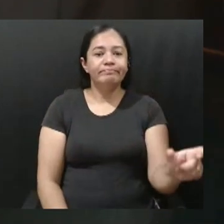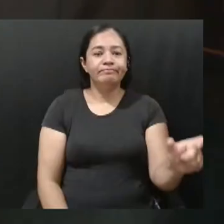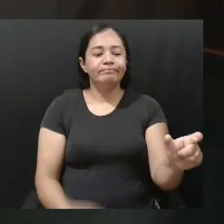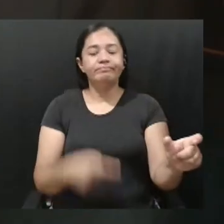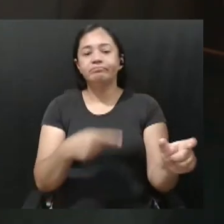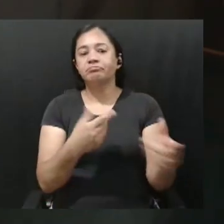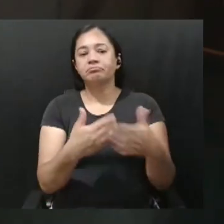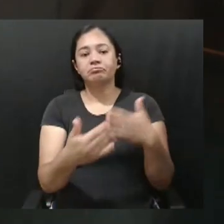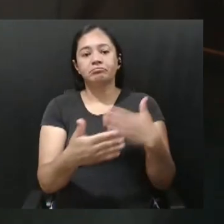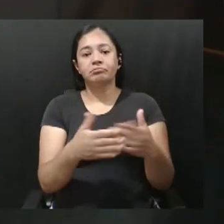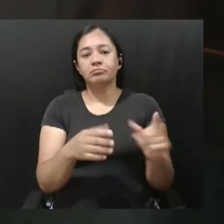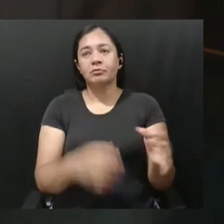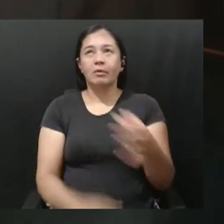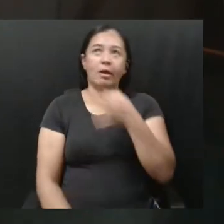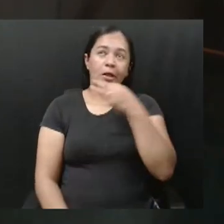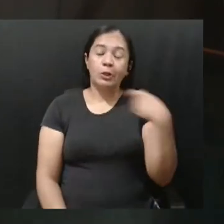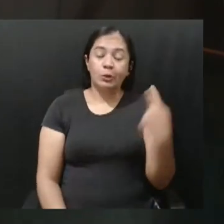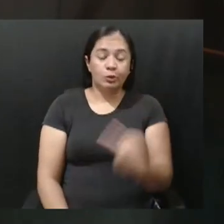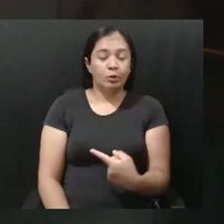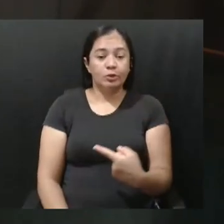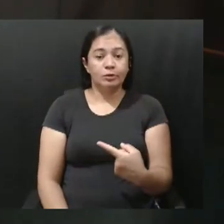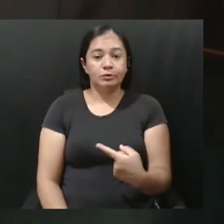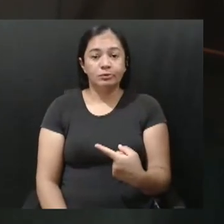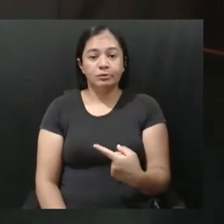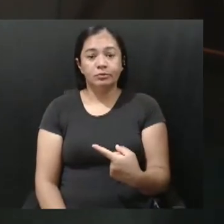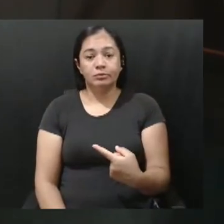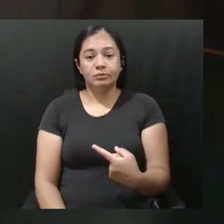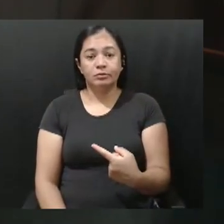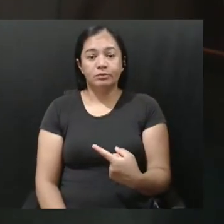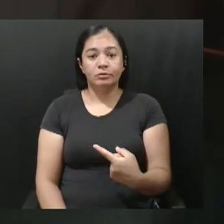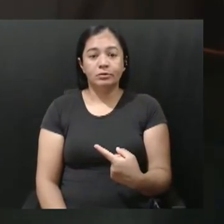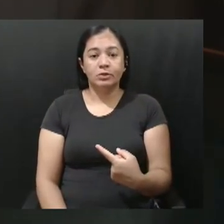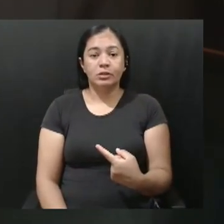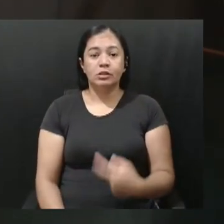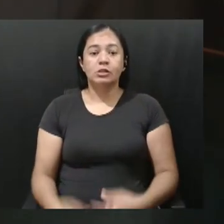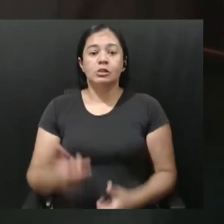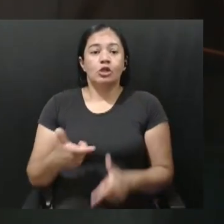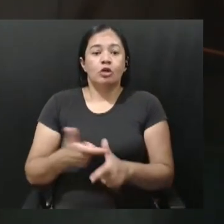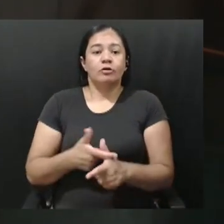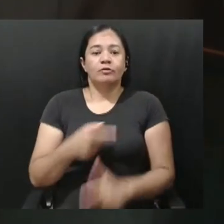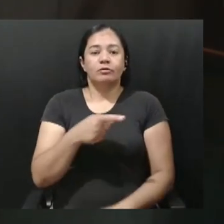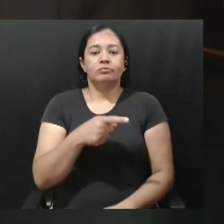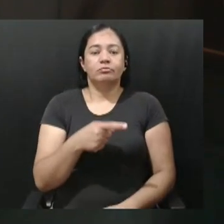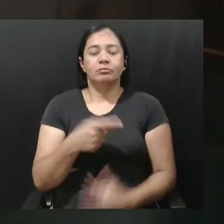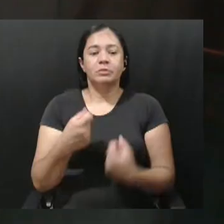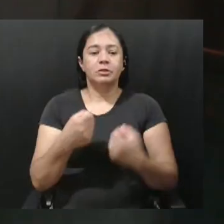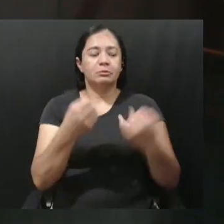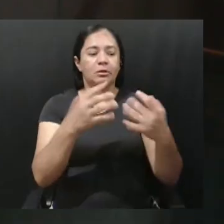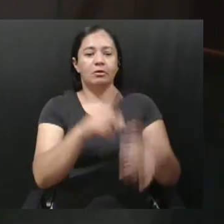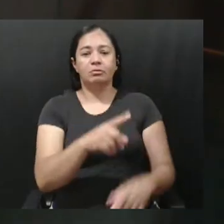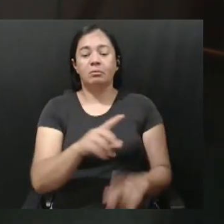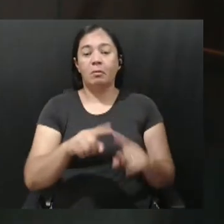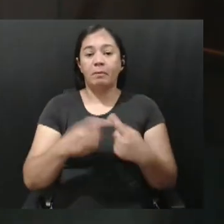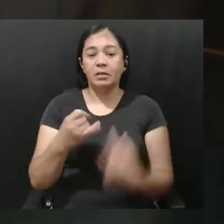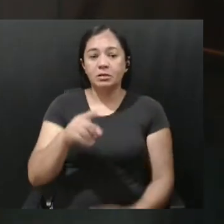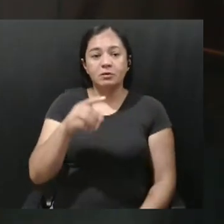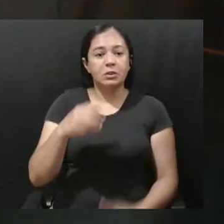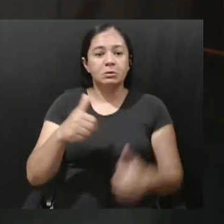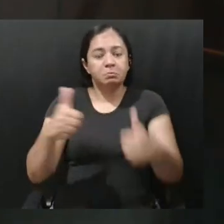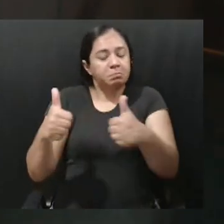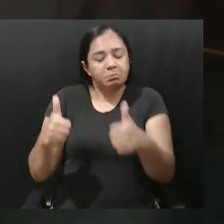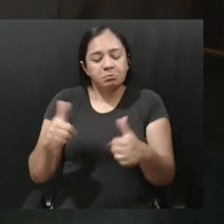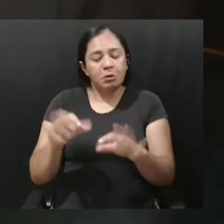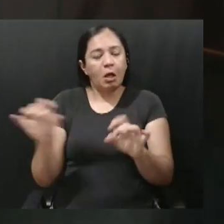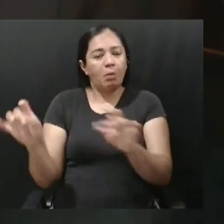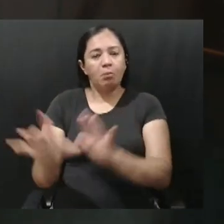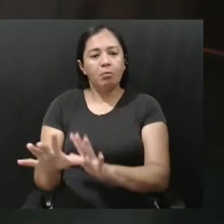nós, estamos ali devendo algo, mas se você está bem resolvido com você mesmo, está tudo Uhum. certo. Agora,